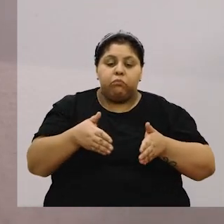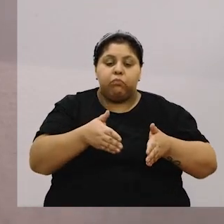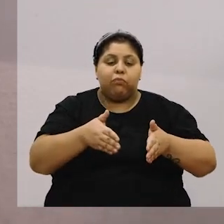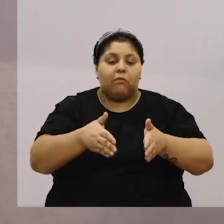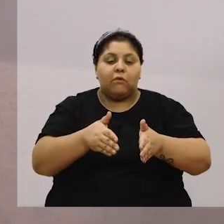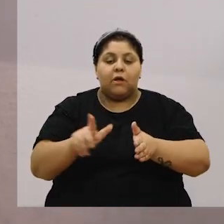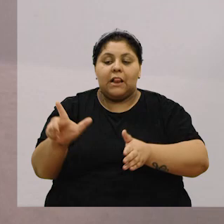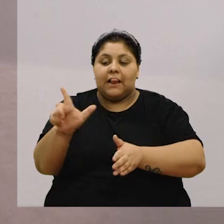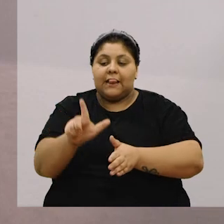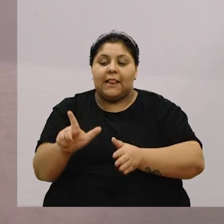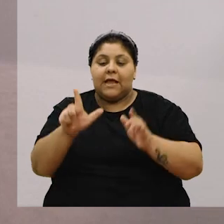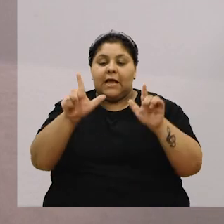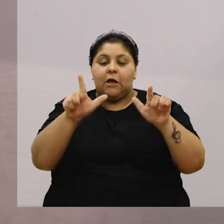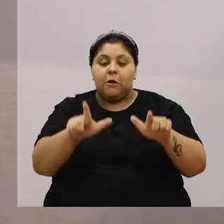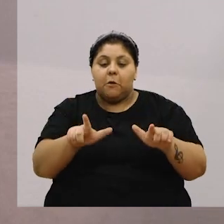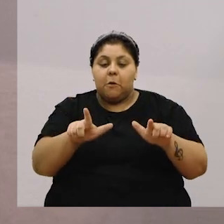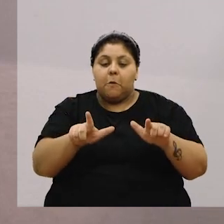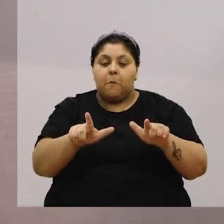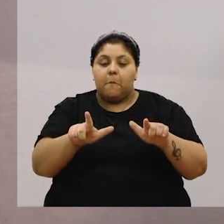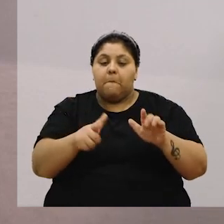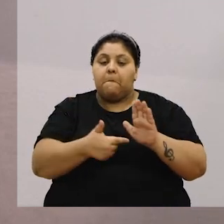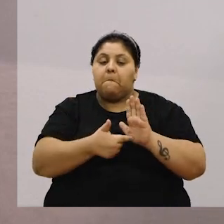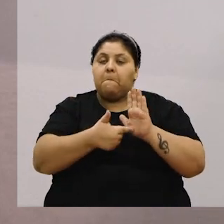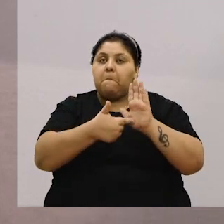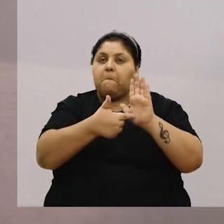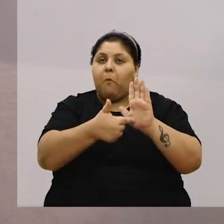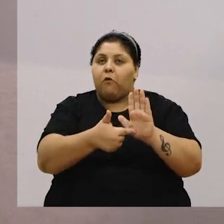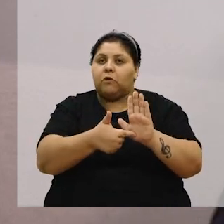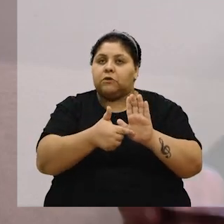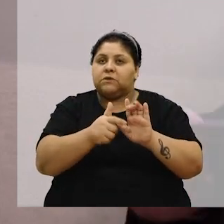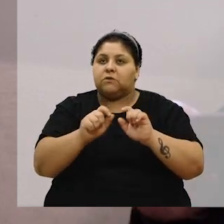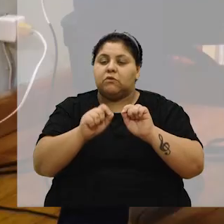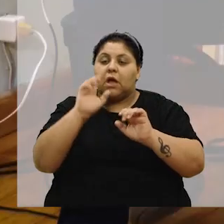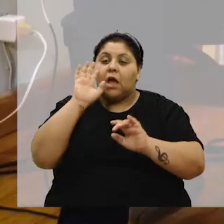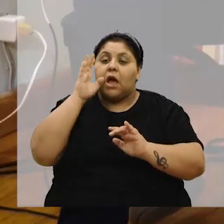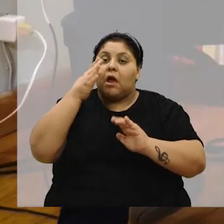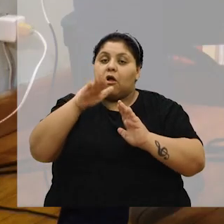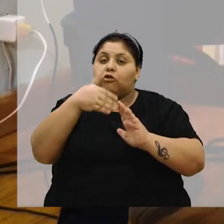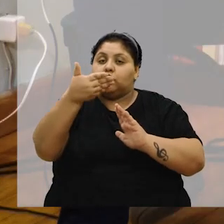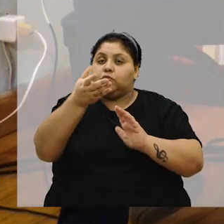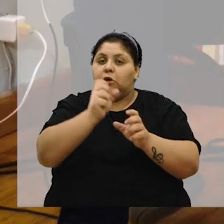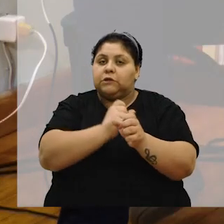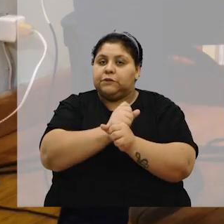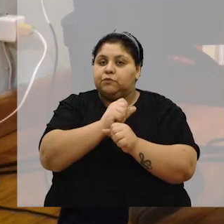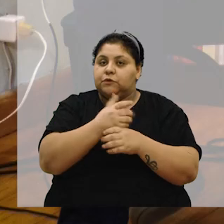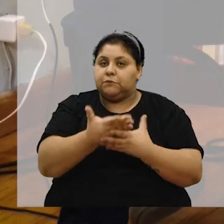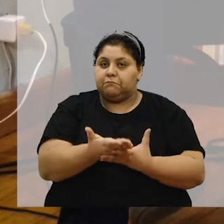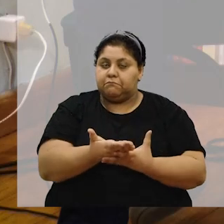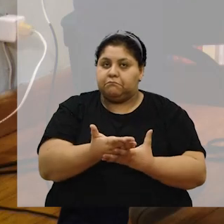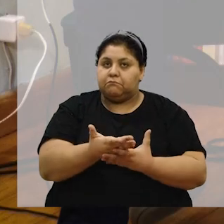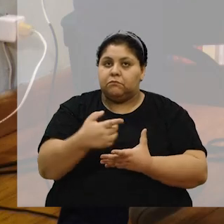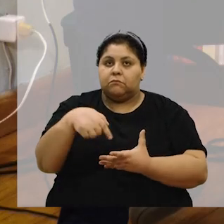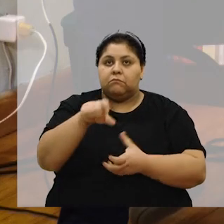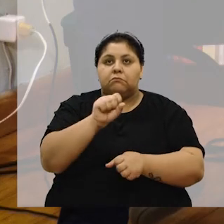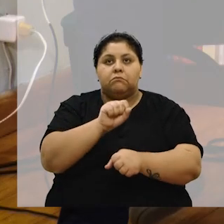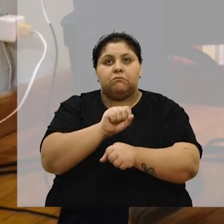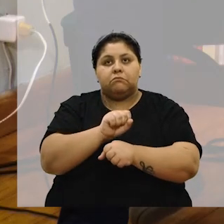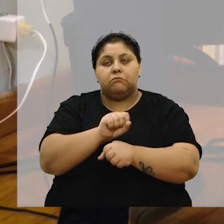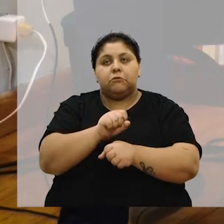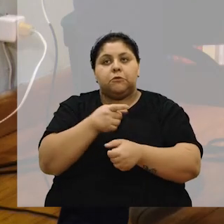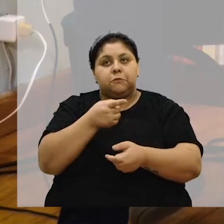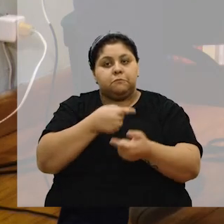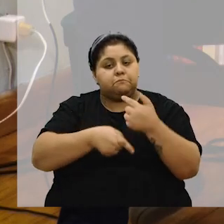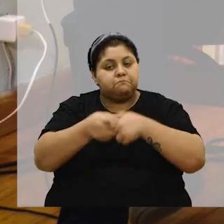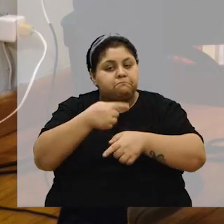a literatura local para vocês indica que tomará agora nos próximos anos? Nós superamos